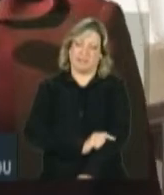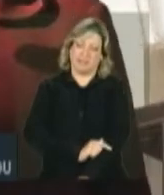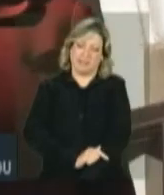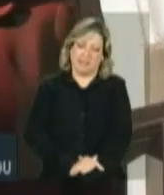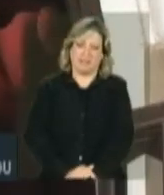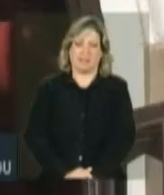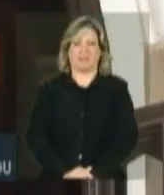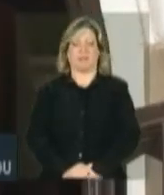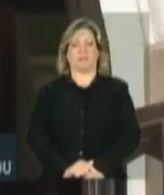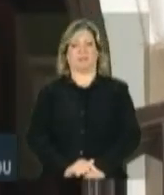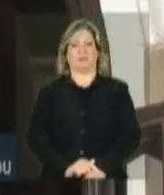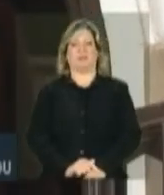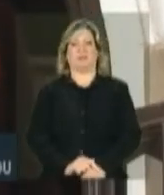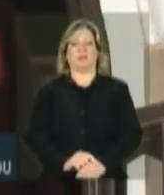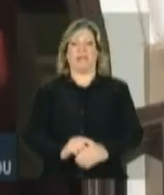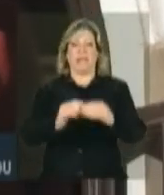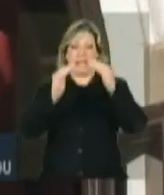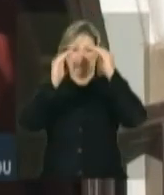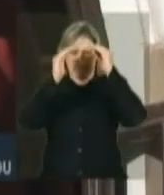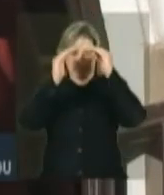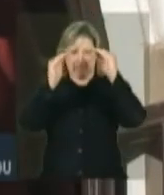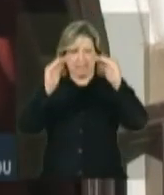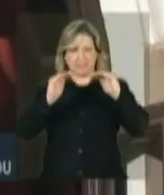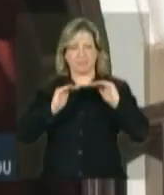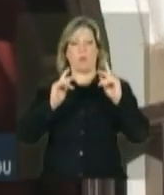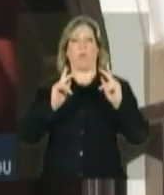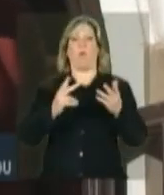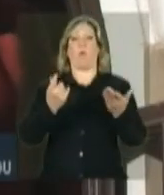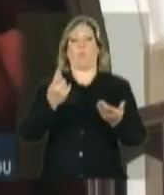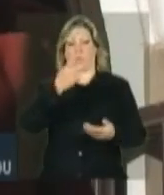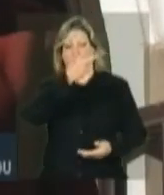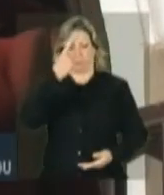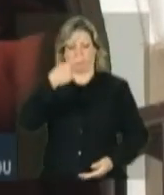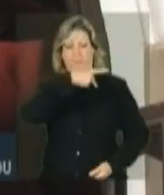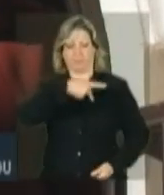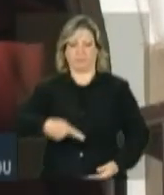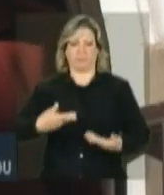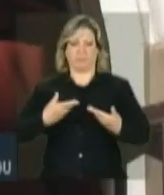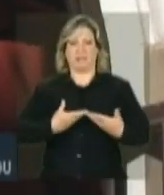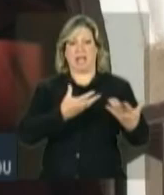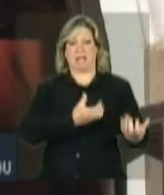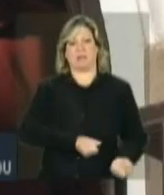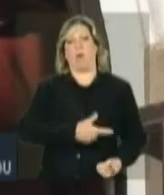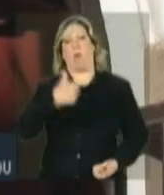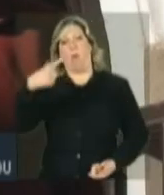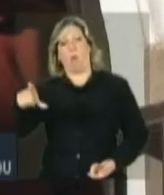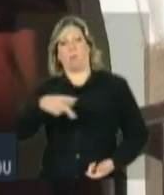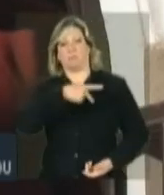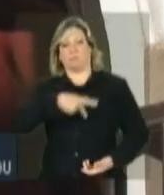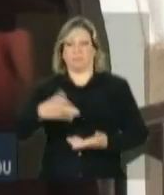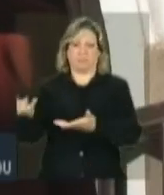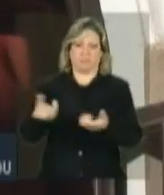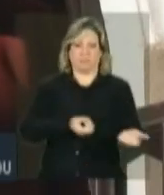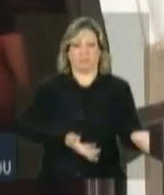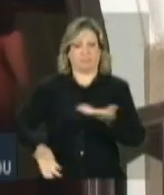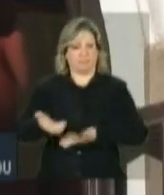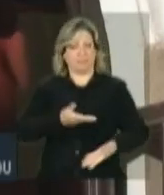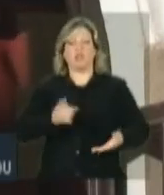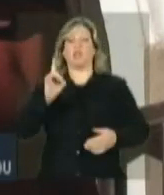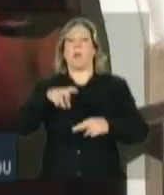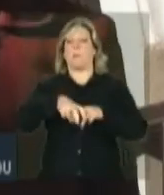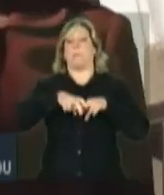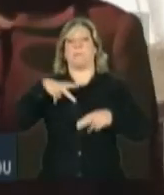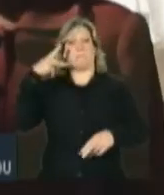educação e respeito que um chefe de Estado recebe outro chefe de Estado, mas